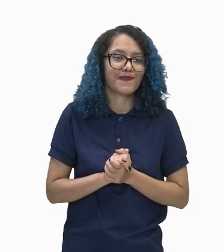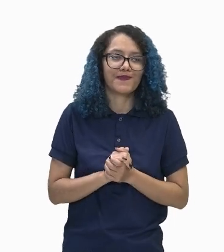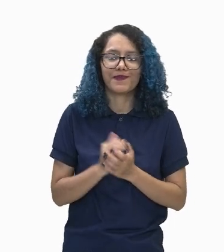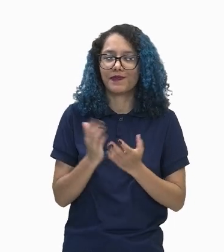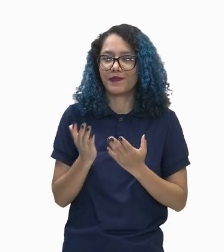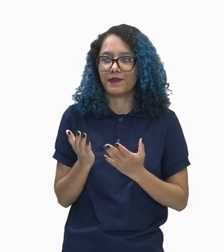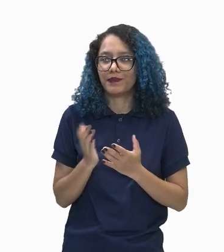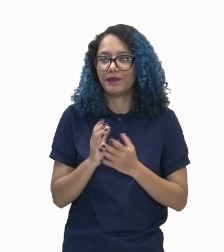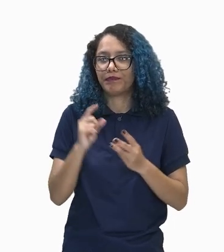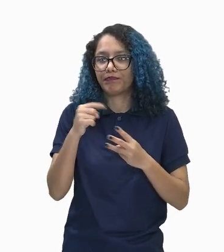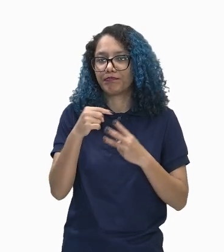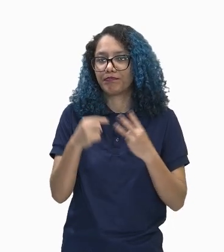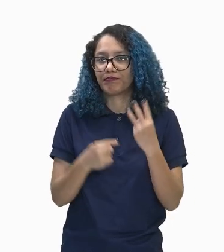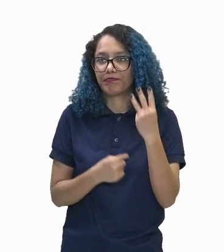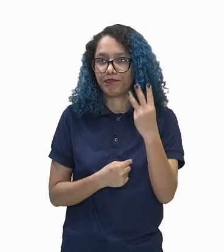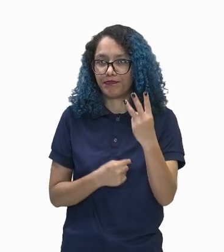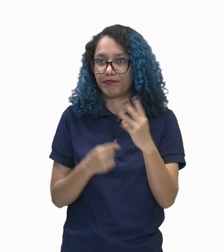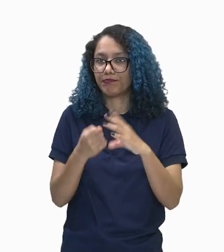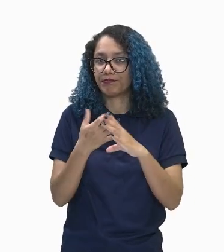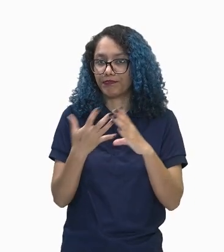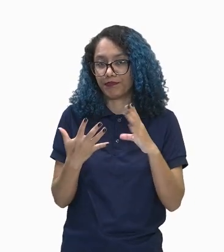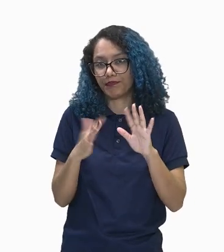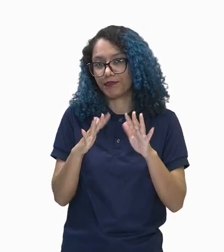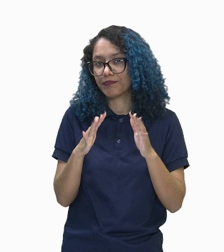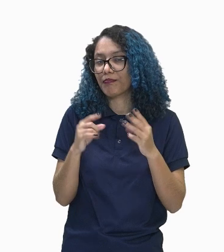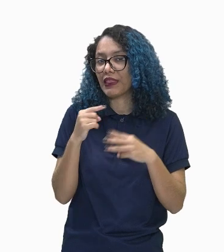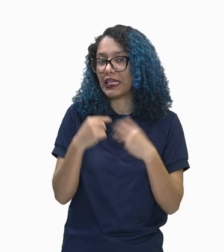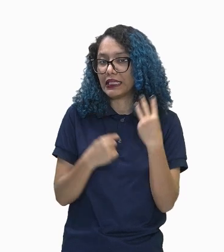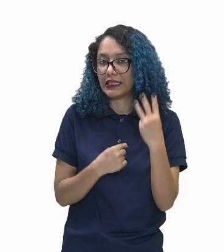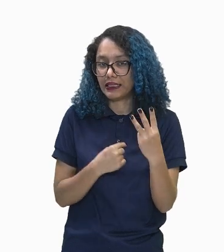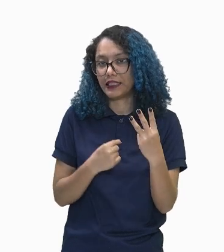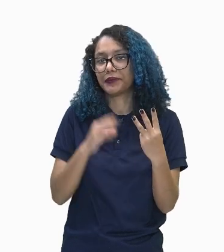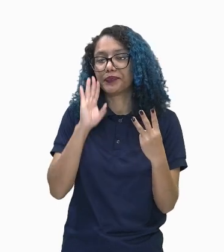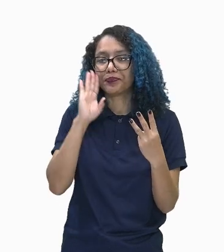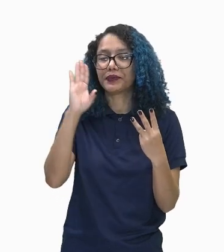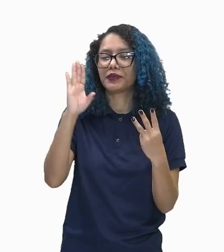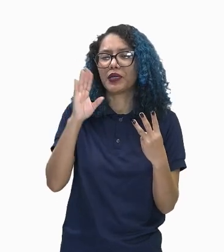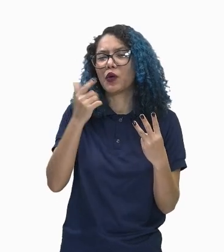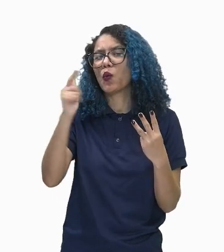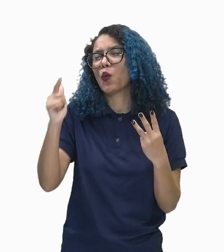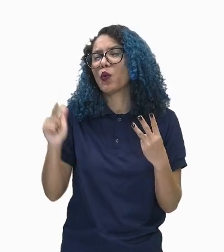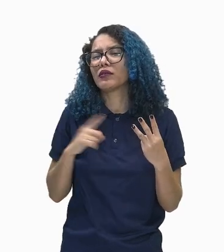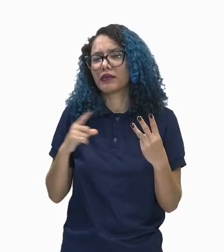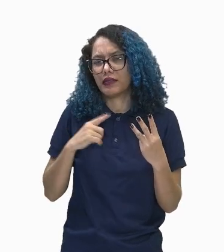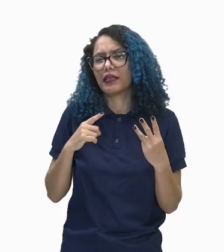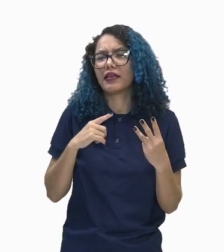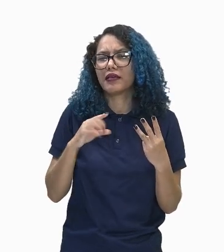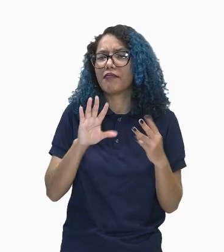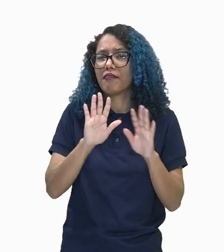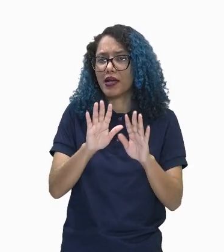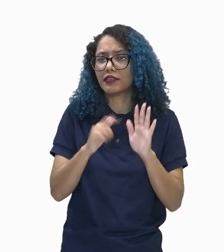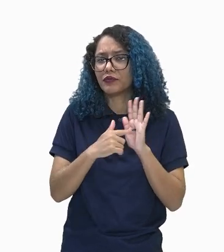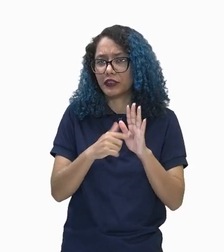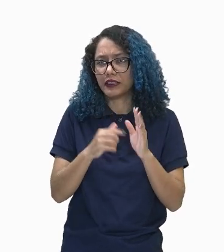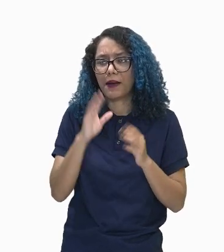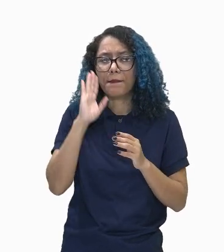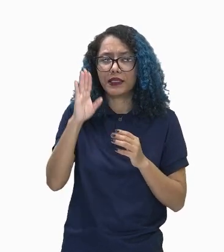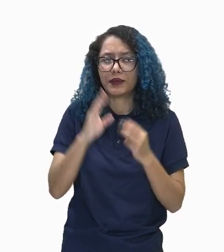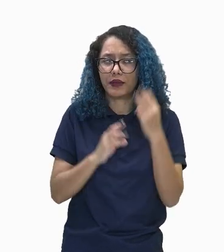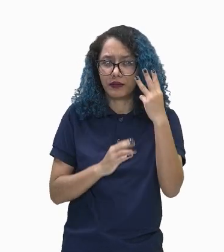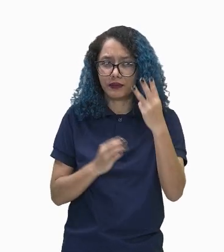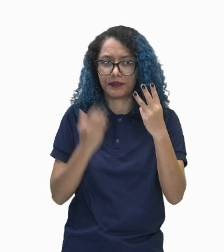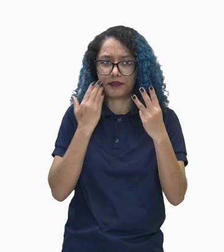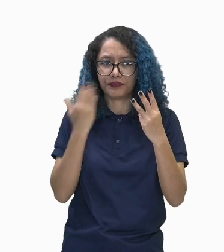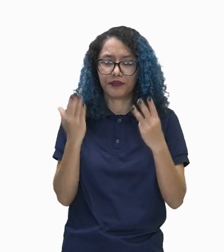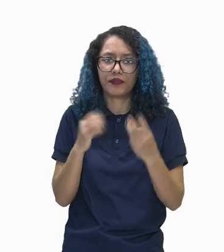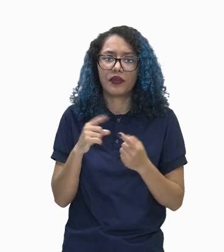ó, três características, pelo menos três características principais, tem muitas outras, mas olha só, o trabalho formal, meus queridos alunos, ele